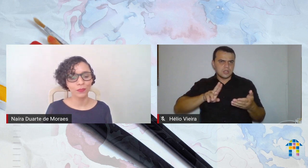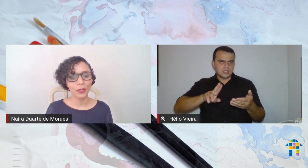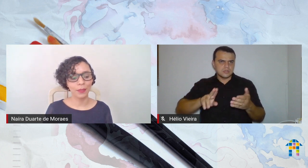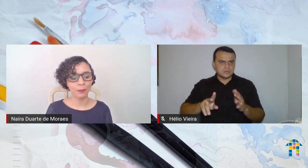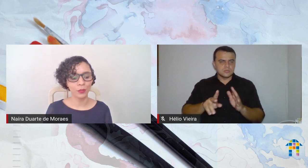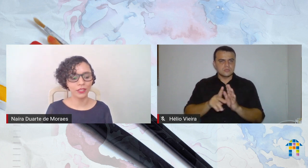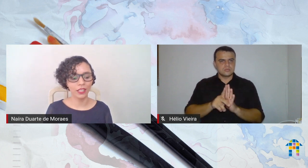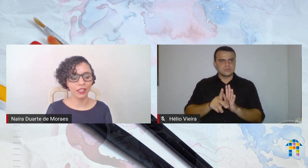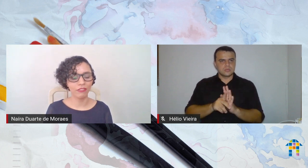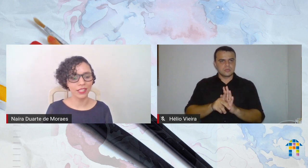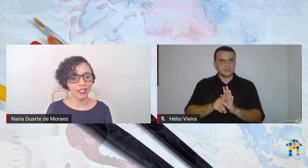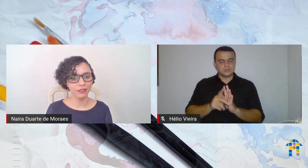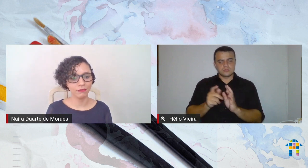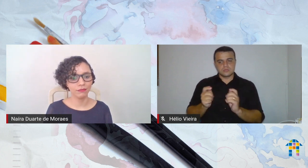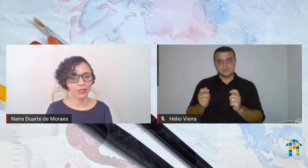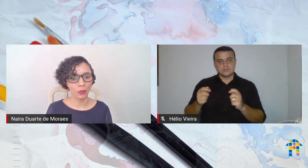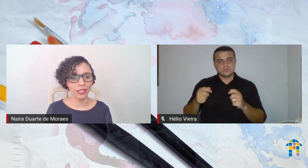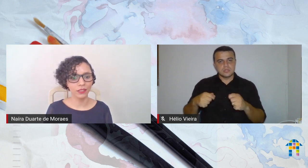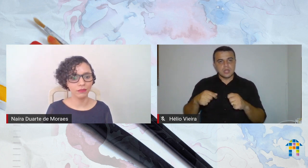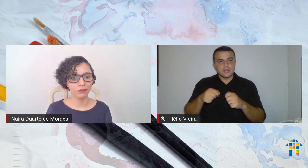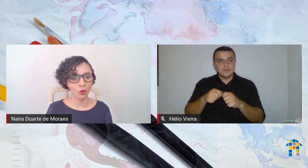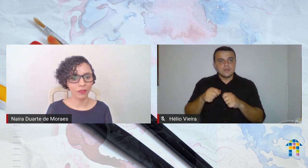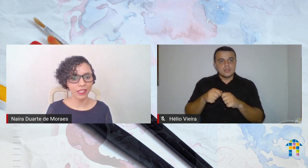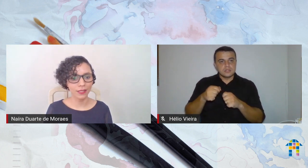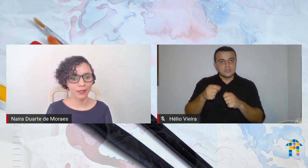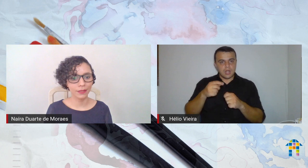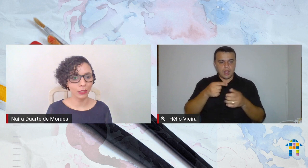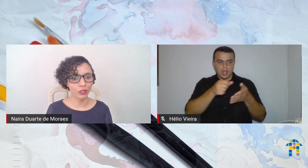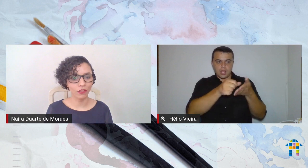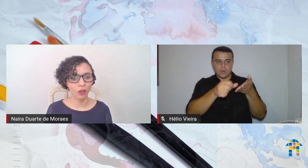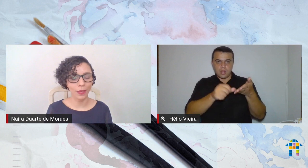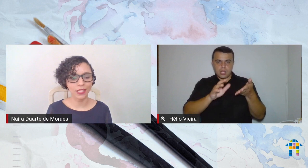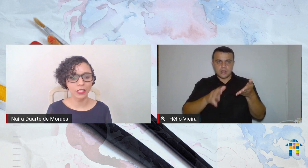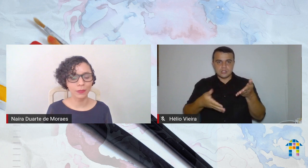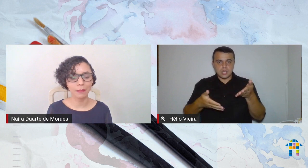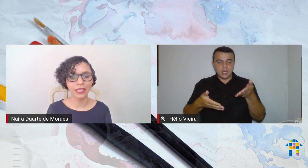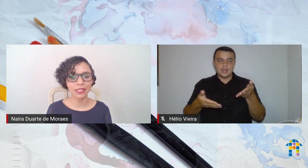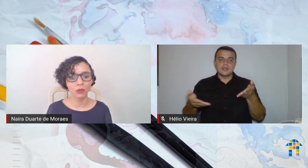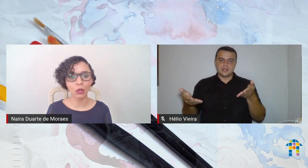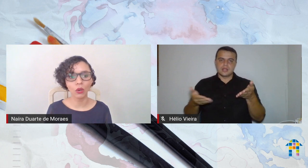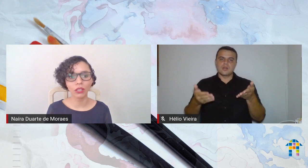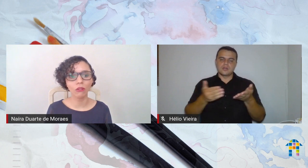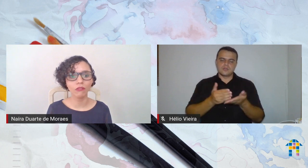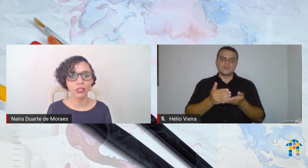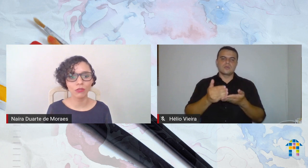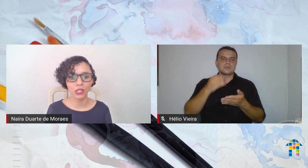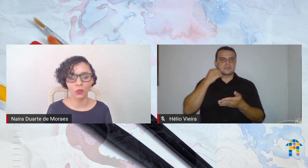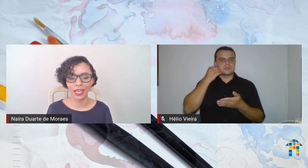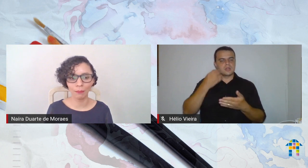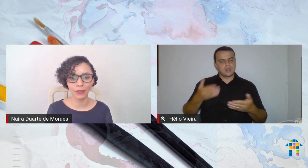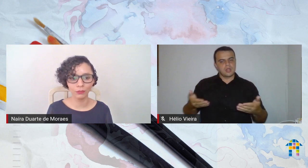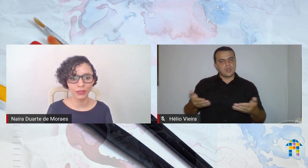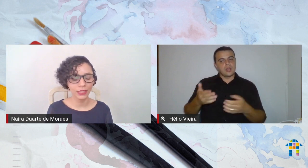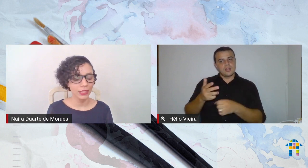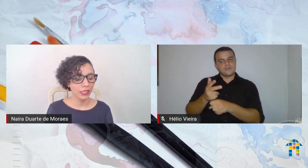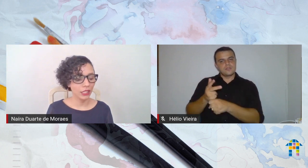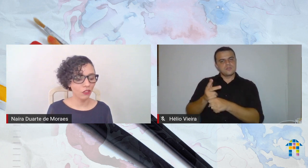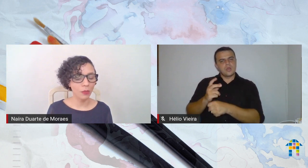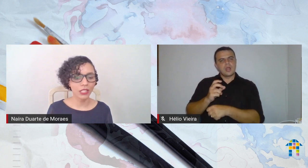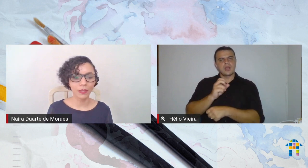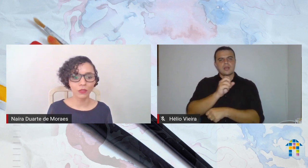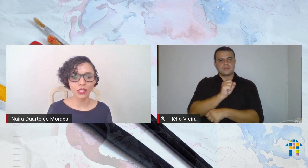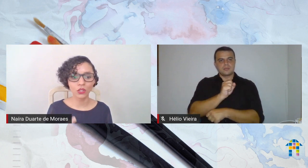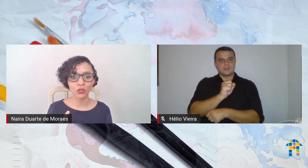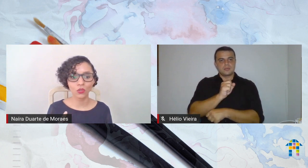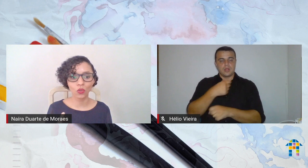justamente para poder fazer aquarela alguma vez? Então, a gente vai começar essa experimentação agora com um videozinho rápido, em que